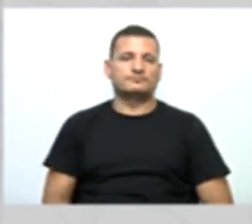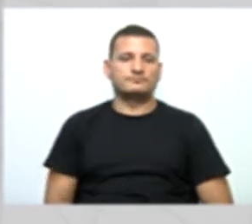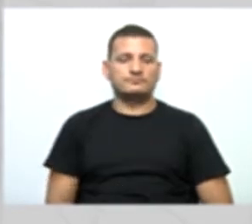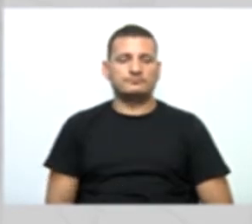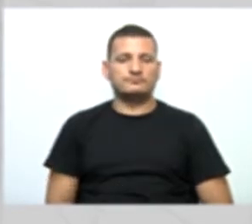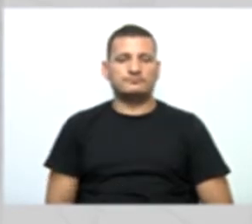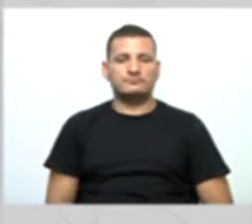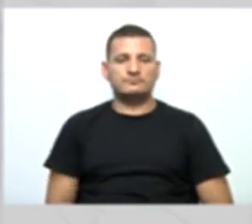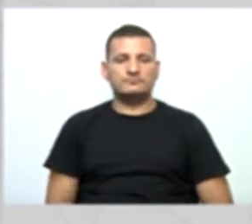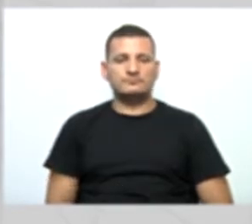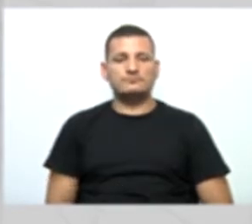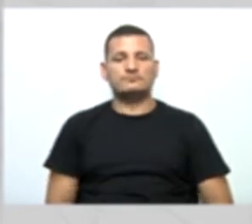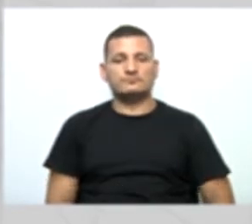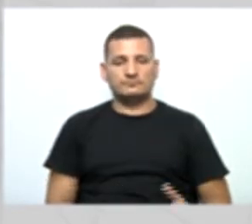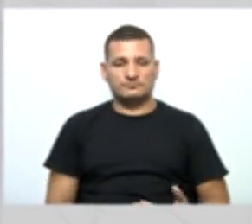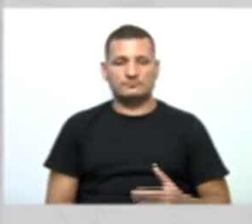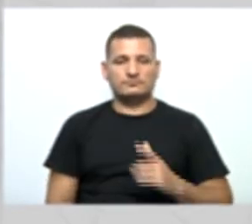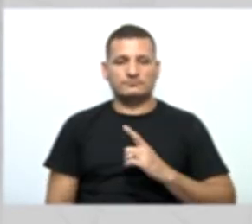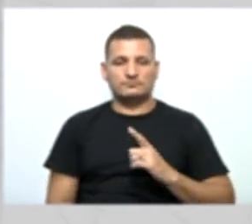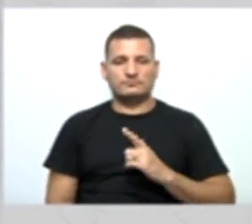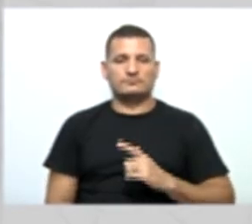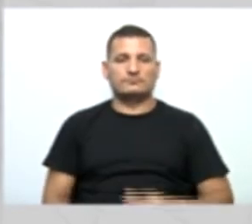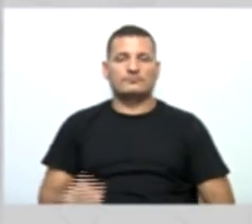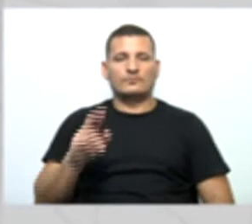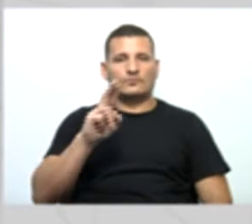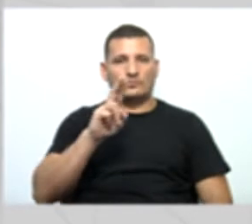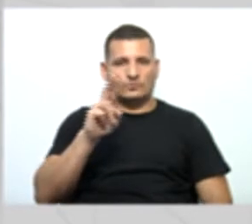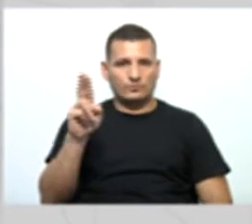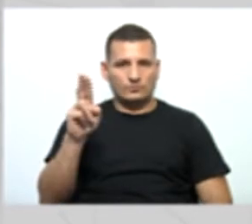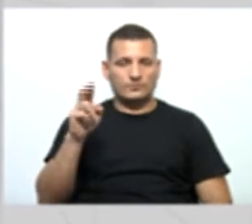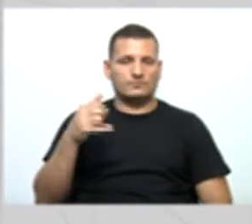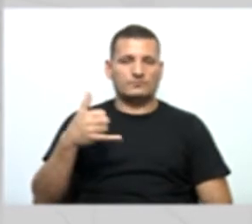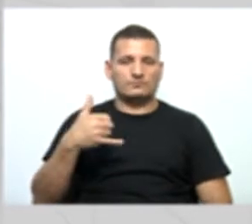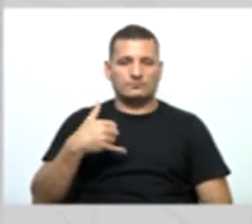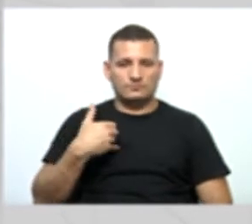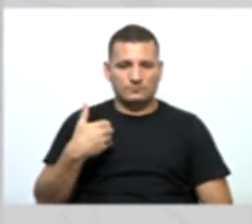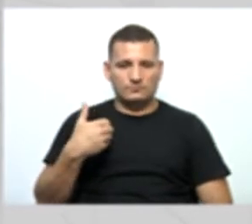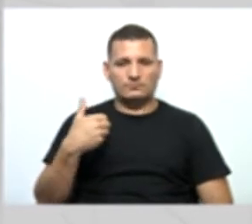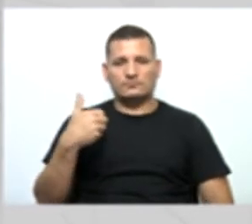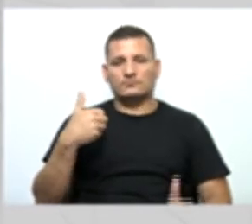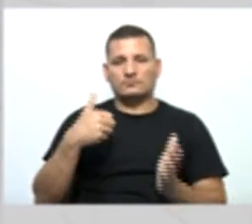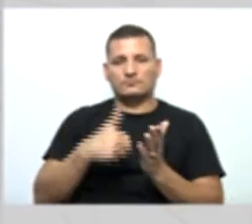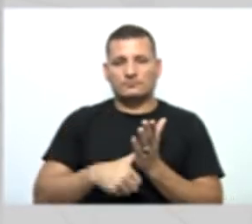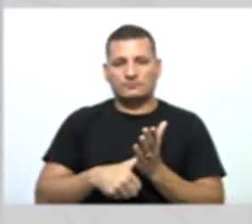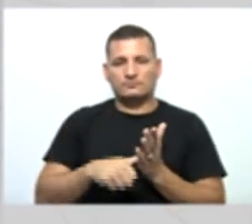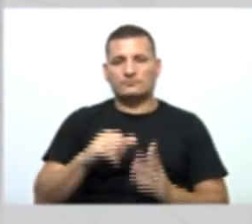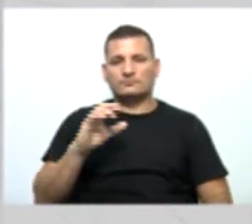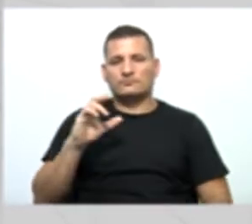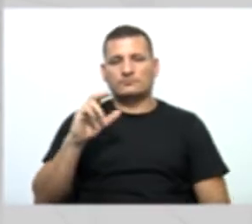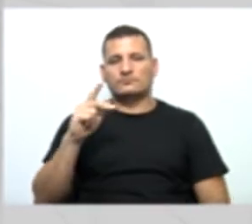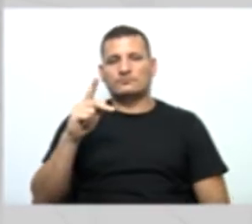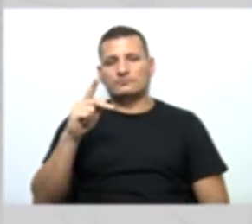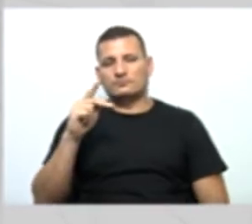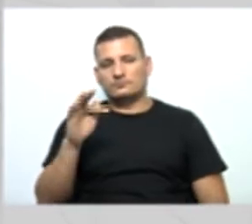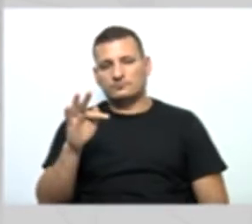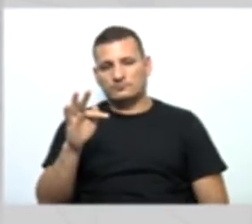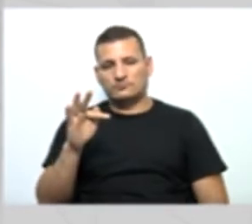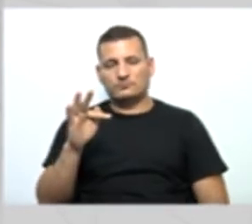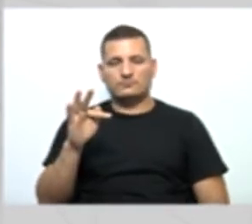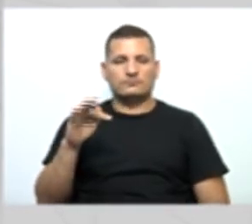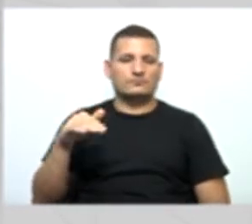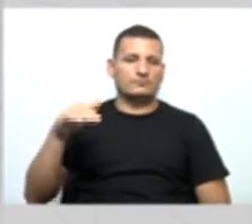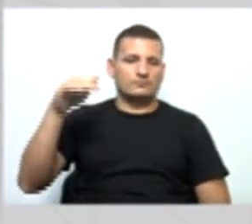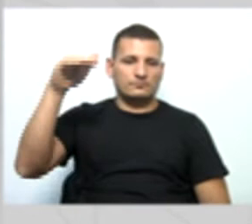nós temos aqui o nome Maria, a idade 30, o RG e o CPF, esses números aleatórios.